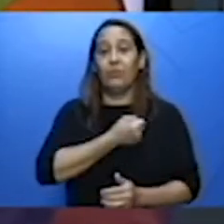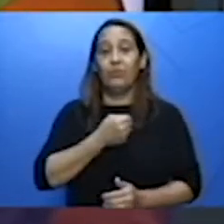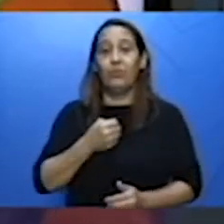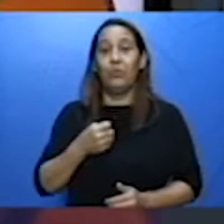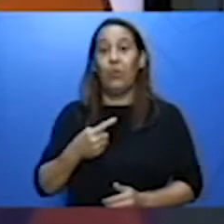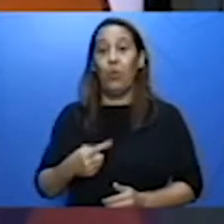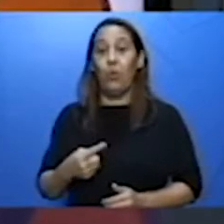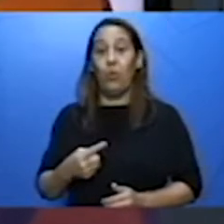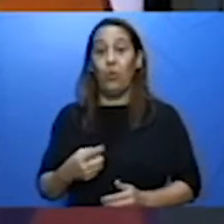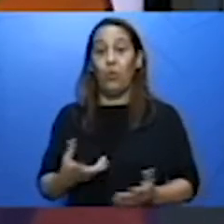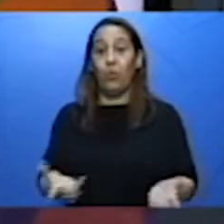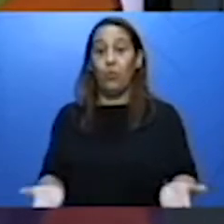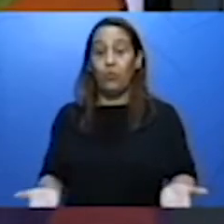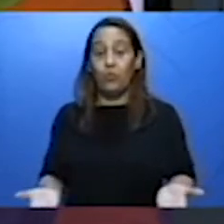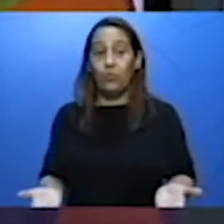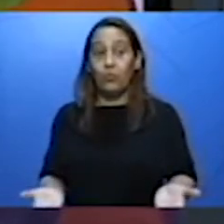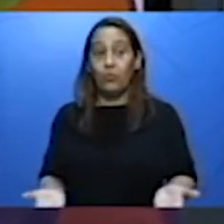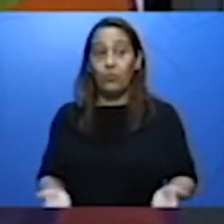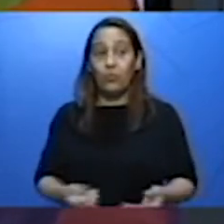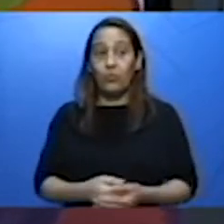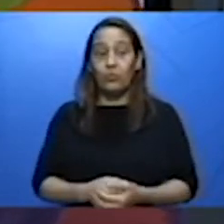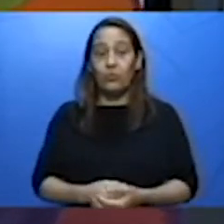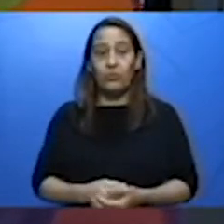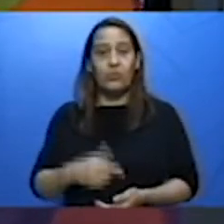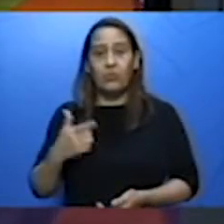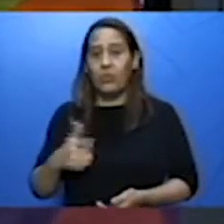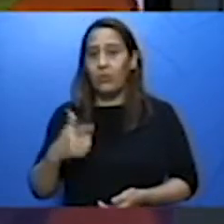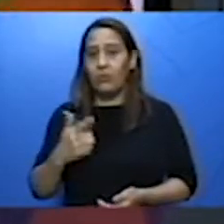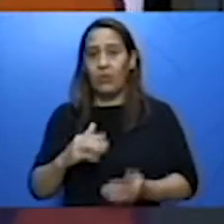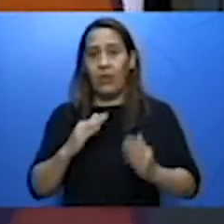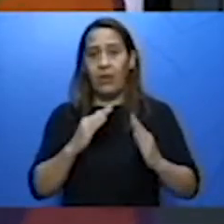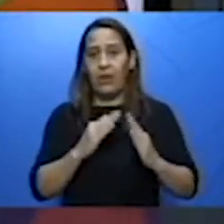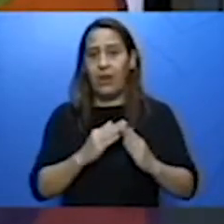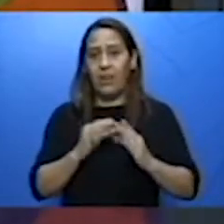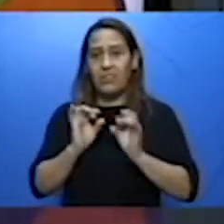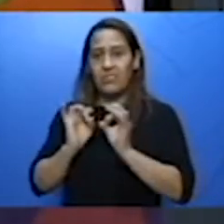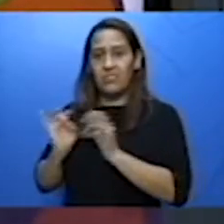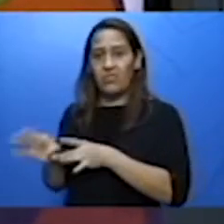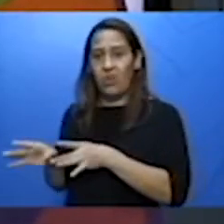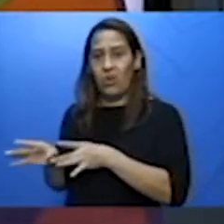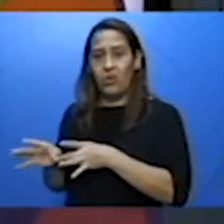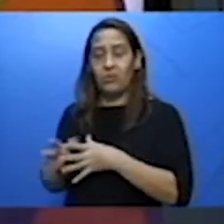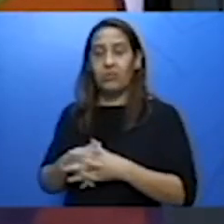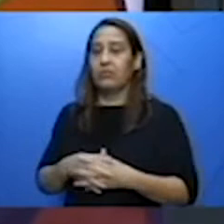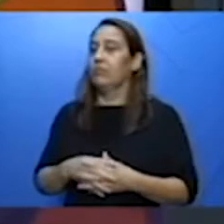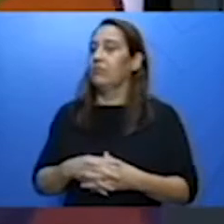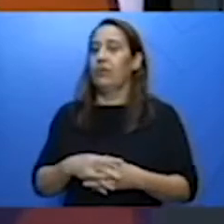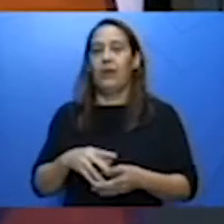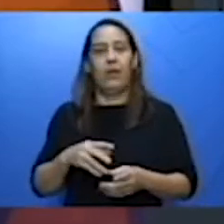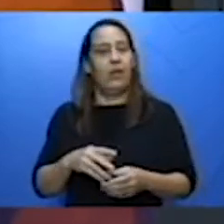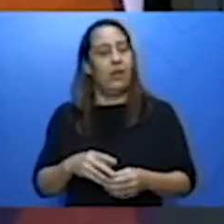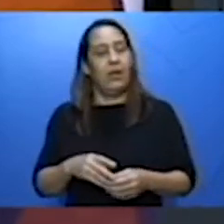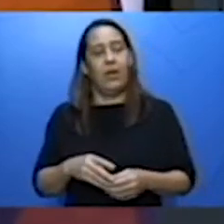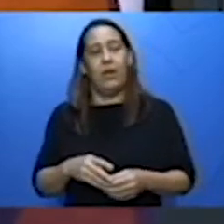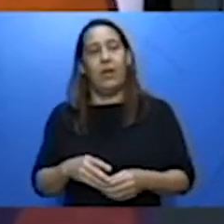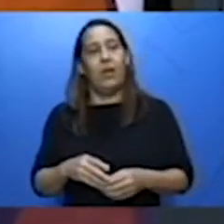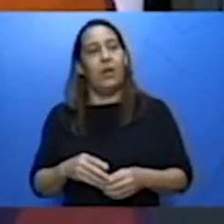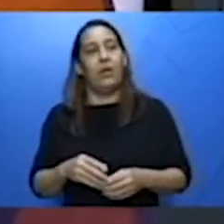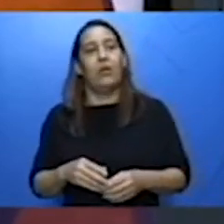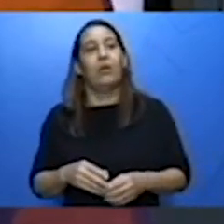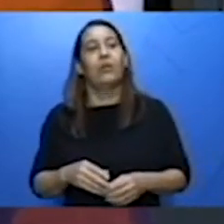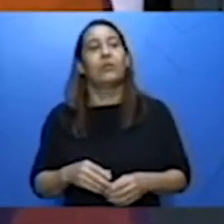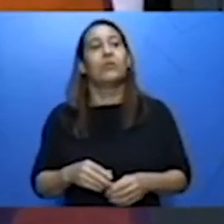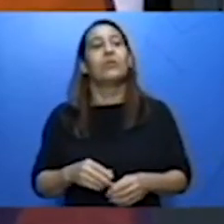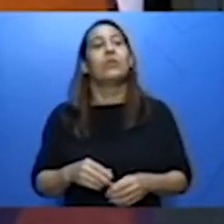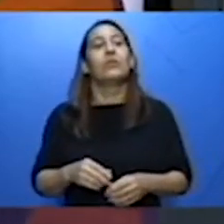que é dezena? Vai ficar sem casa? Abandonado por aí? Não. O que que a unidade vai falar para